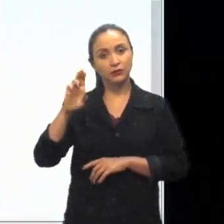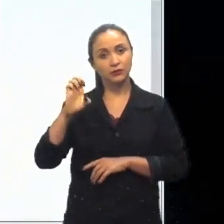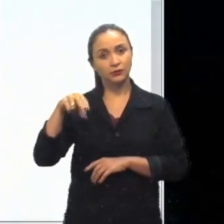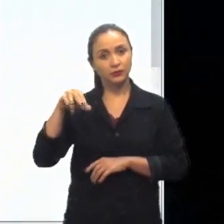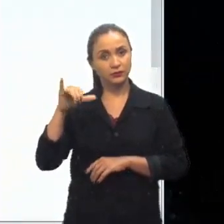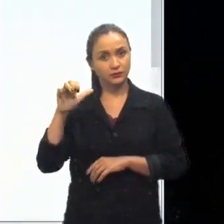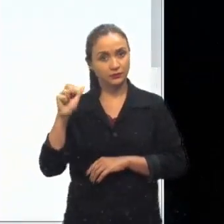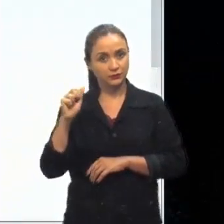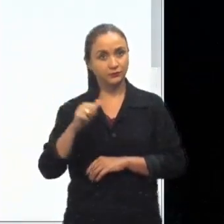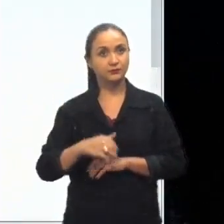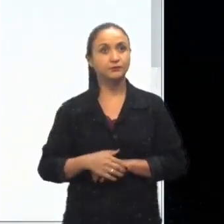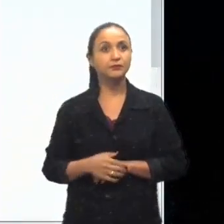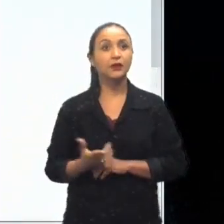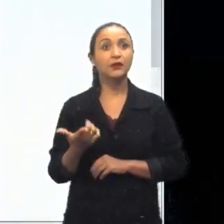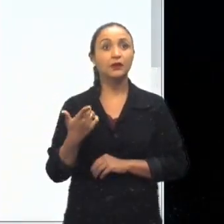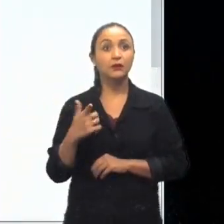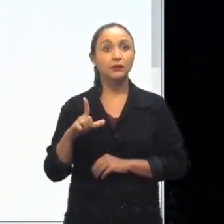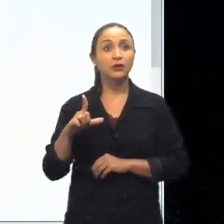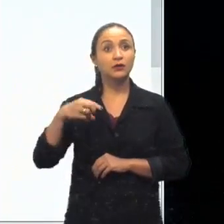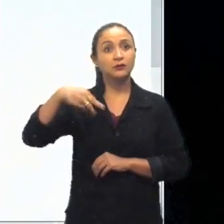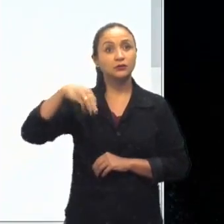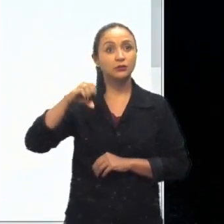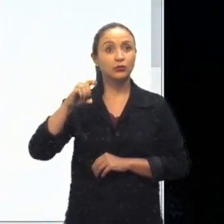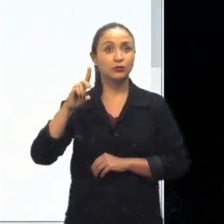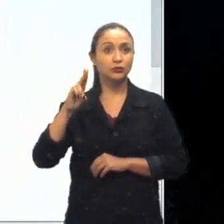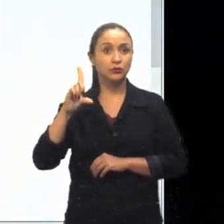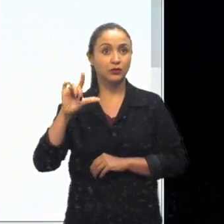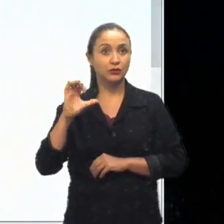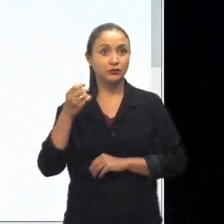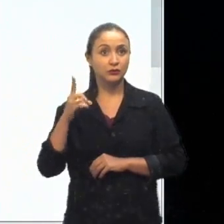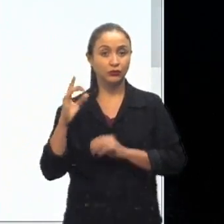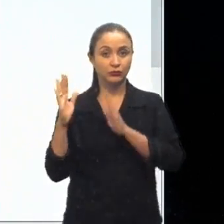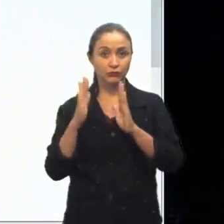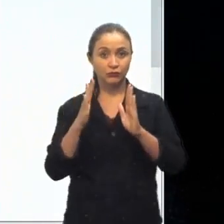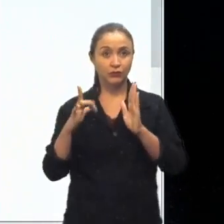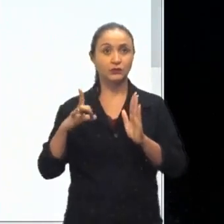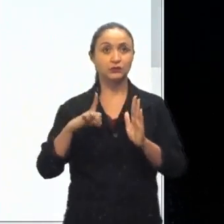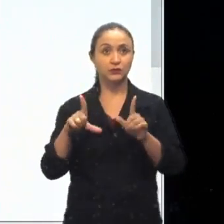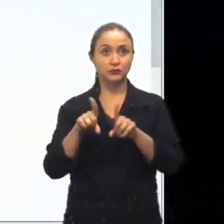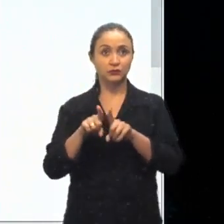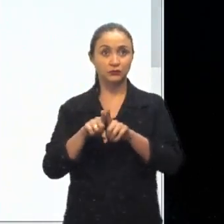Aí, para a modulação em fase, eu coloco que x1 é igual a x